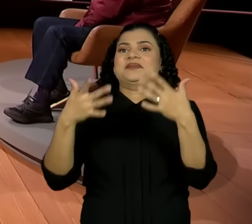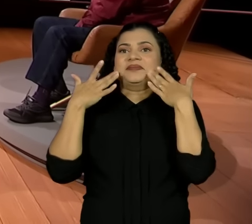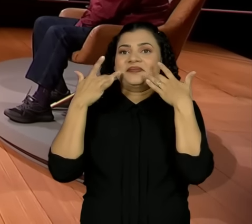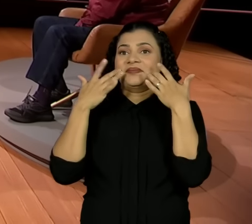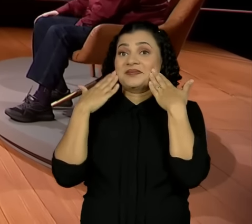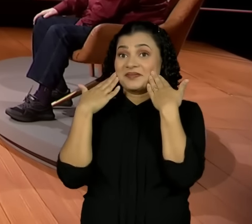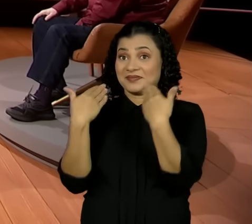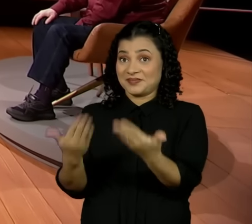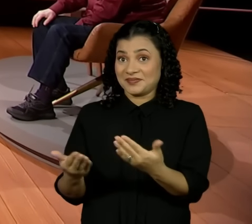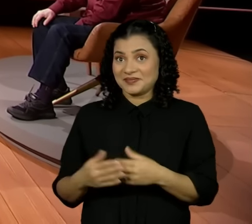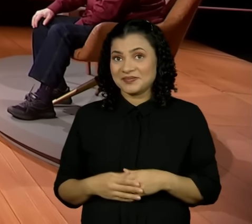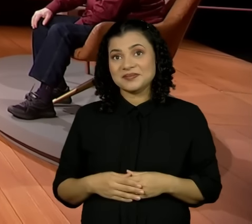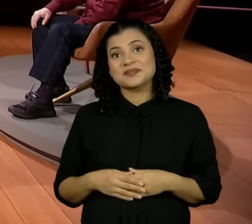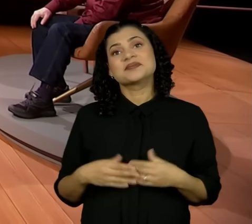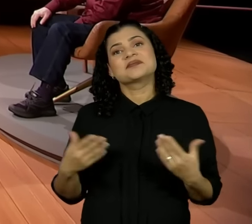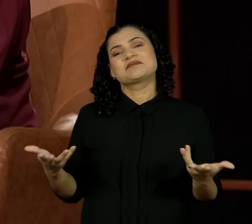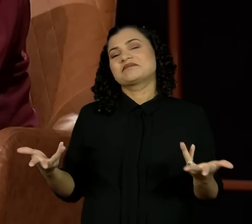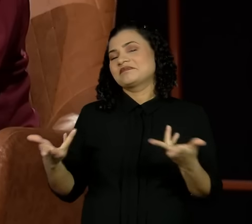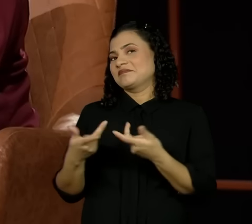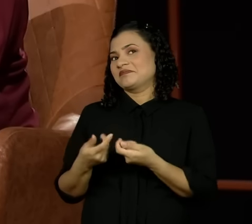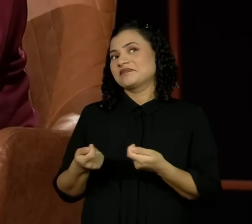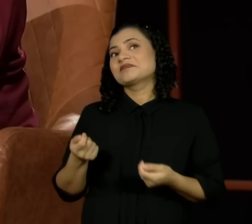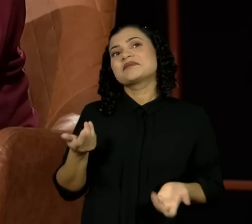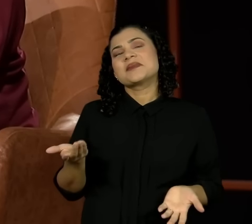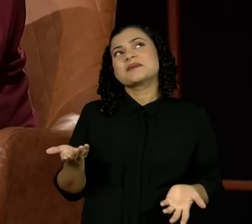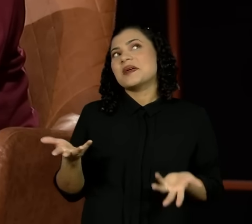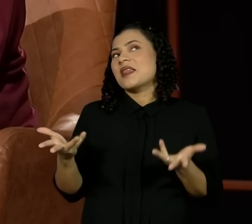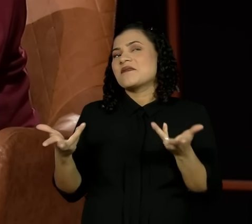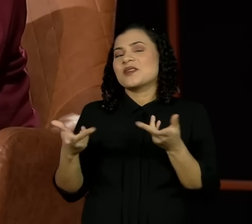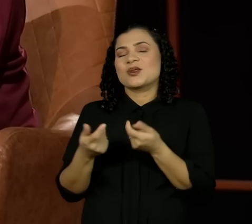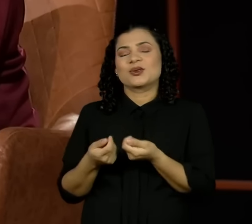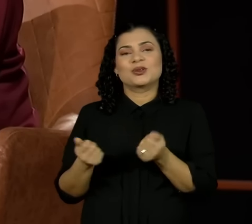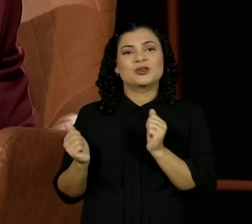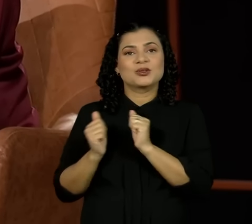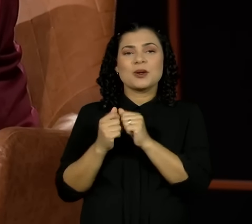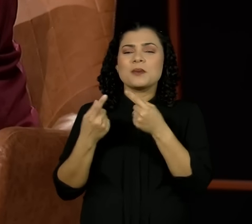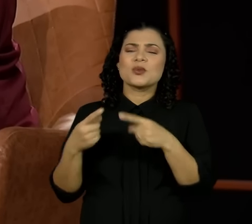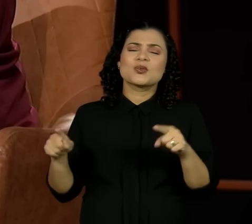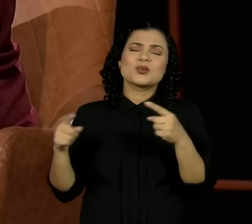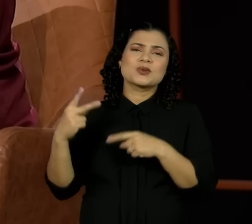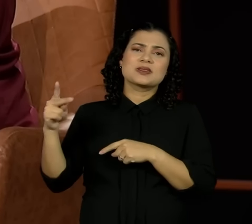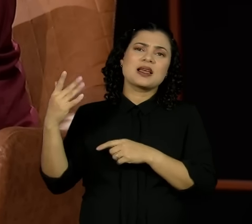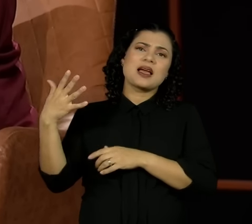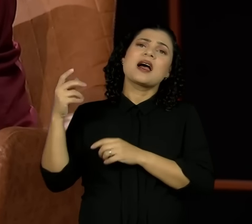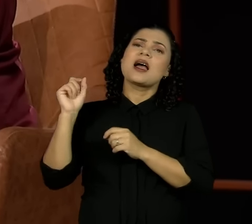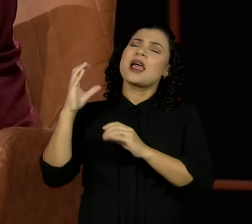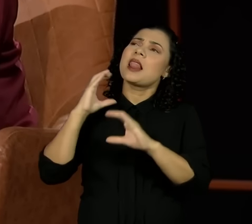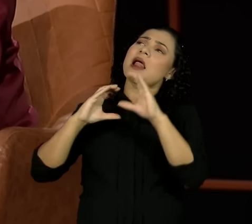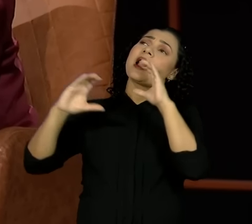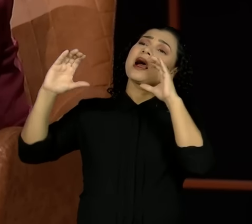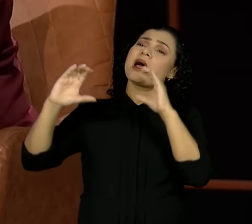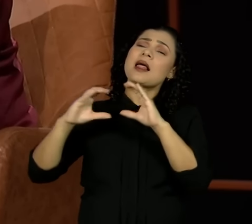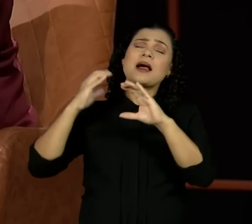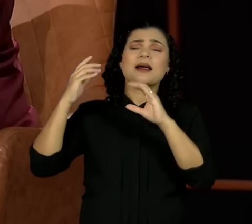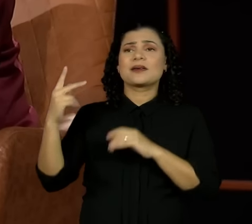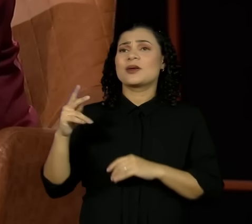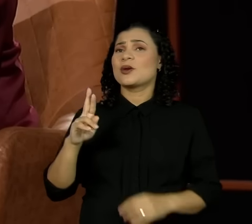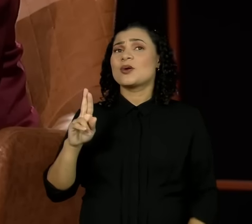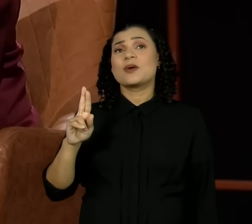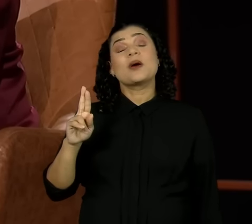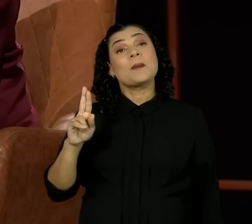Mas o Ari, você precisaria ter convivido com o Ari. Era incrível, demais, as né? musiquinhas que ele cantava. Ele era um humorista,